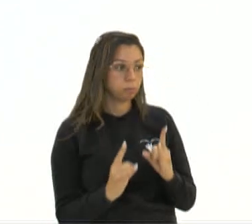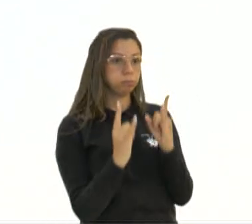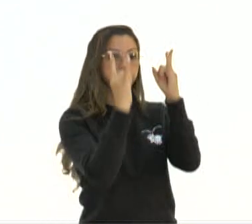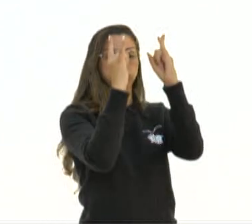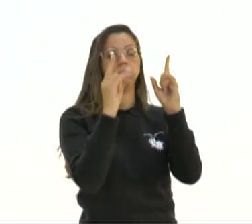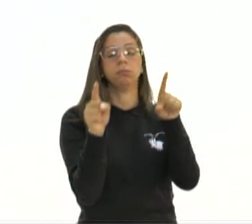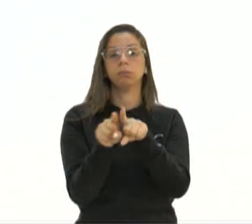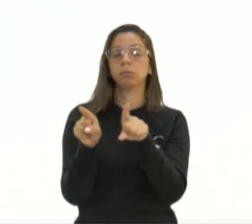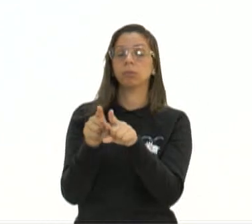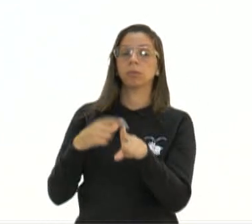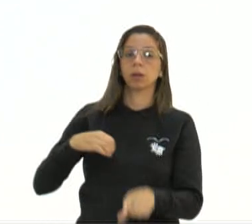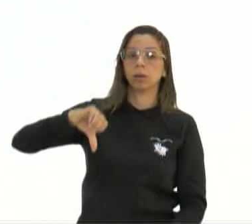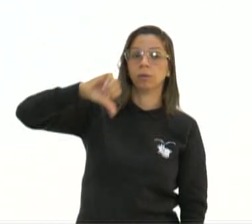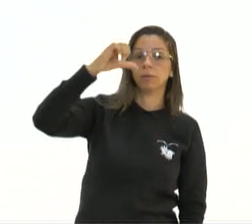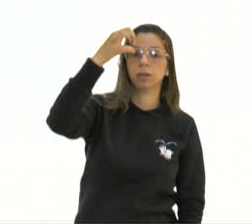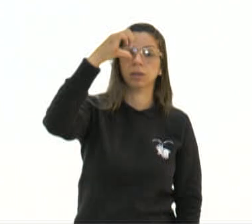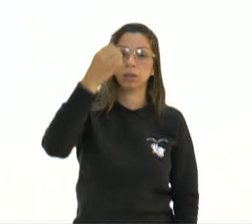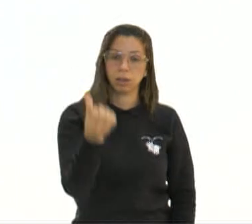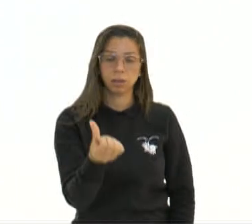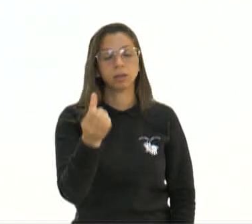aqui, 96%